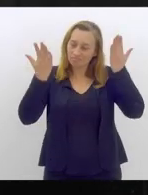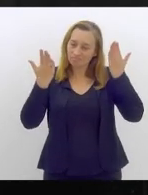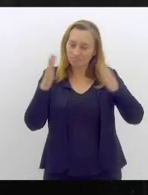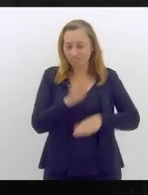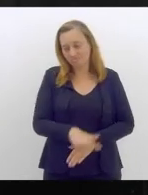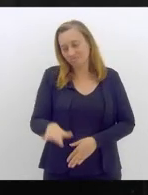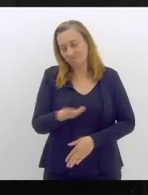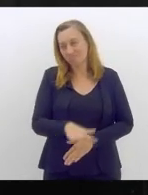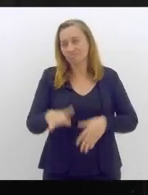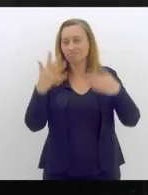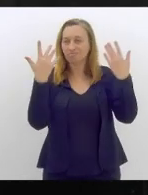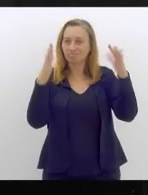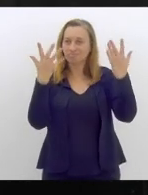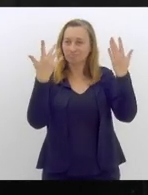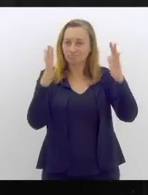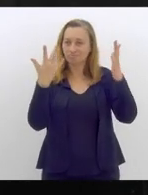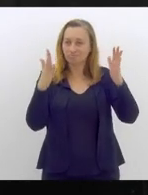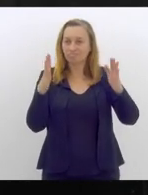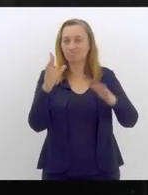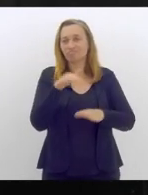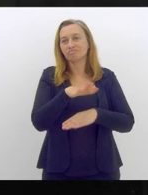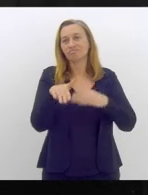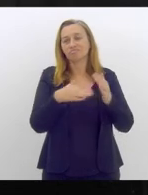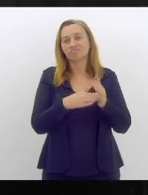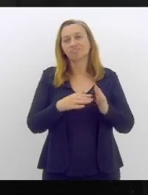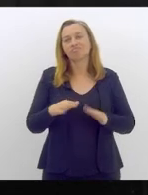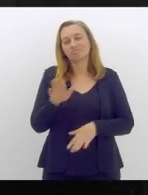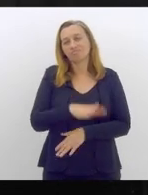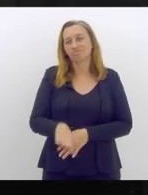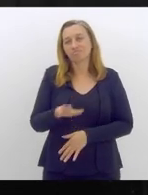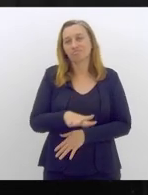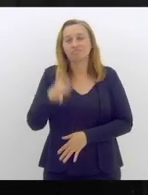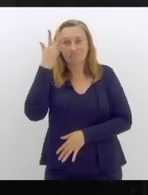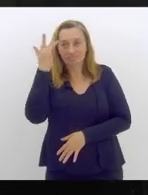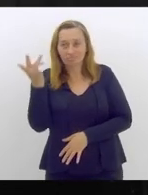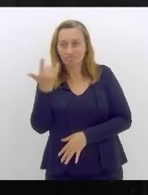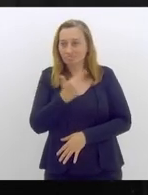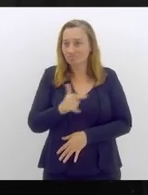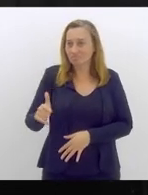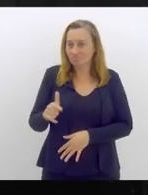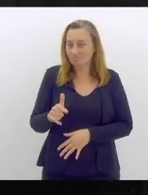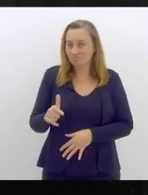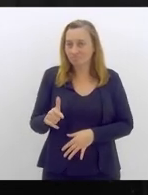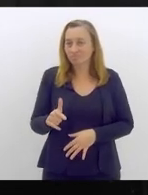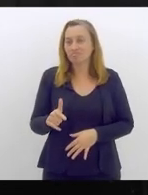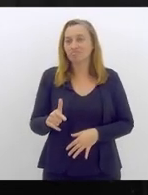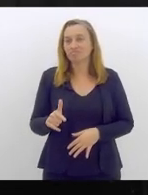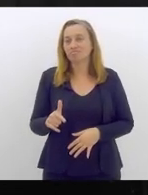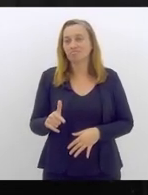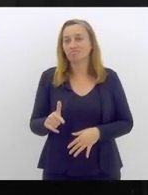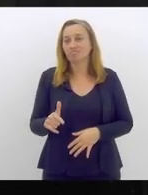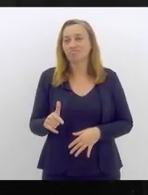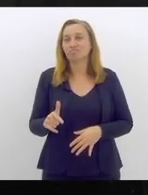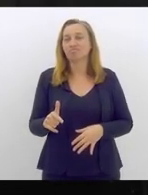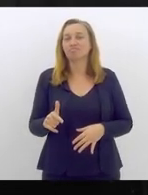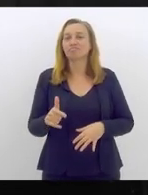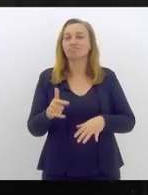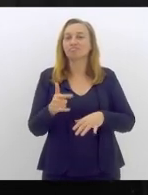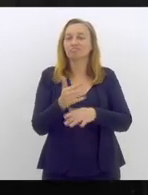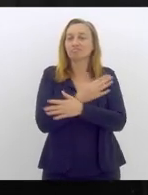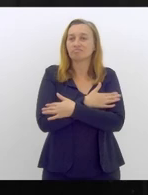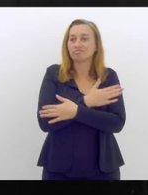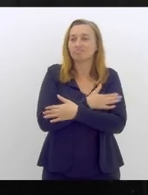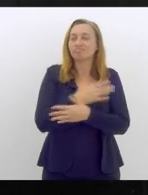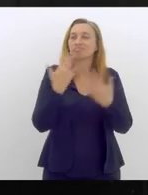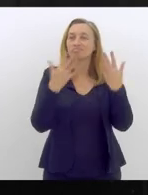nossas crianças parabéns a todas as crianças Amanhã não teremos expediente por ser feriado eu já parabenizo a todos